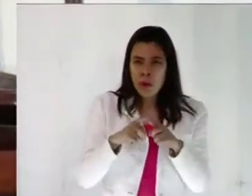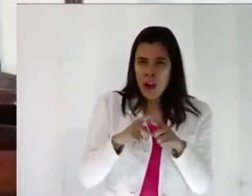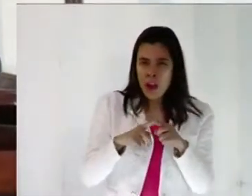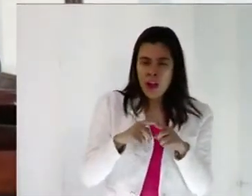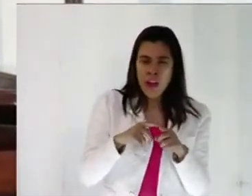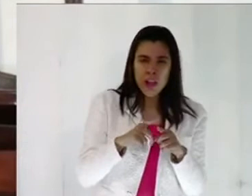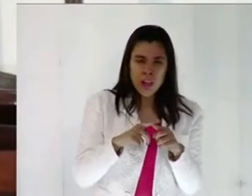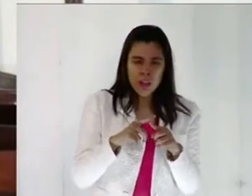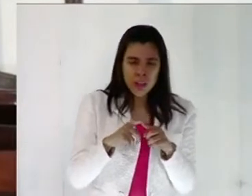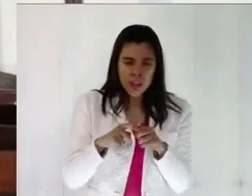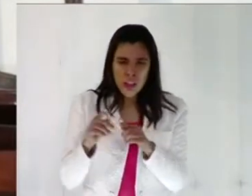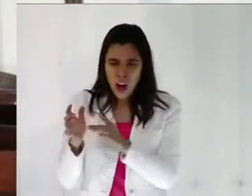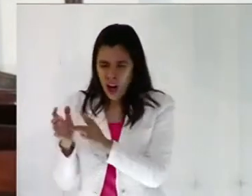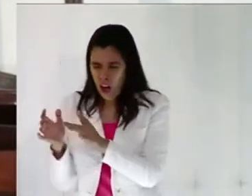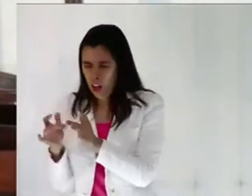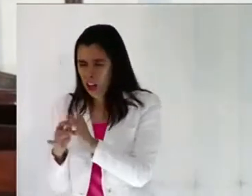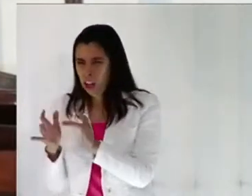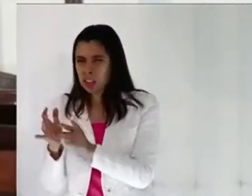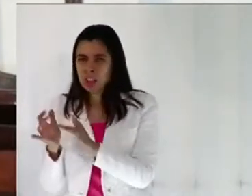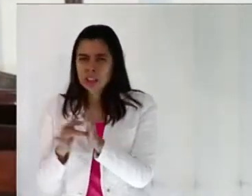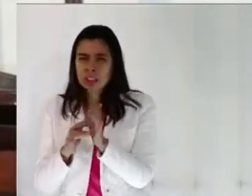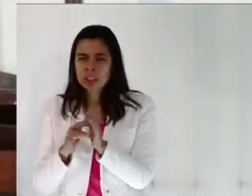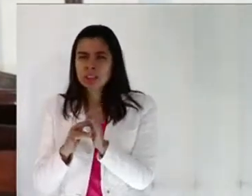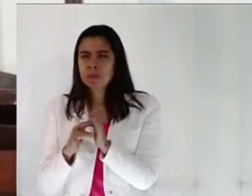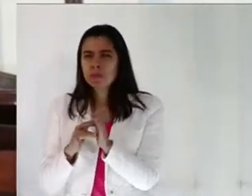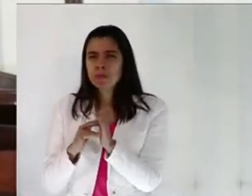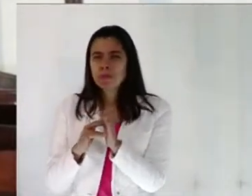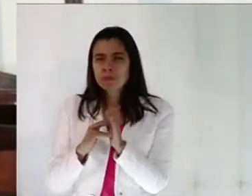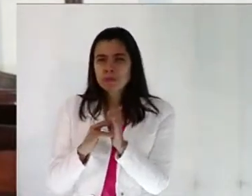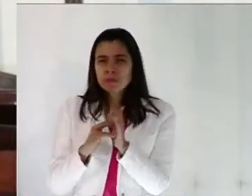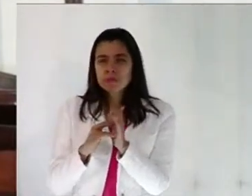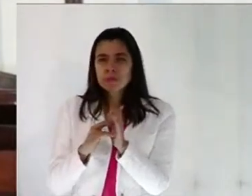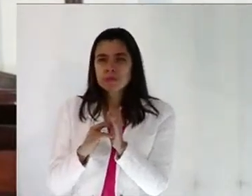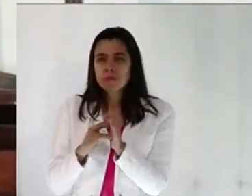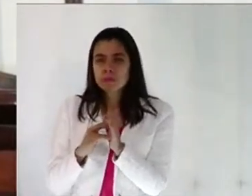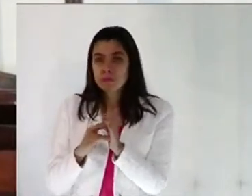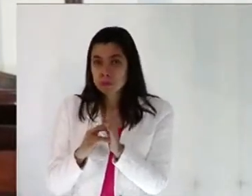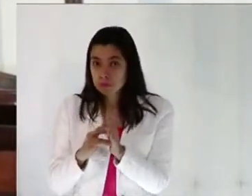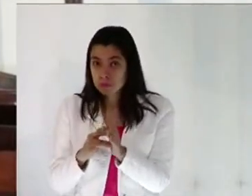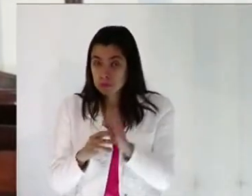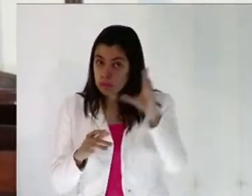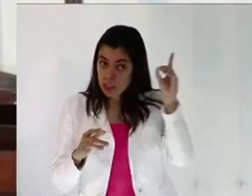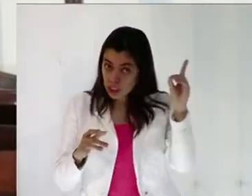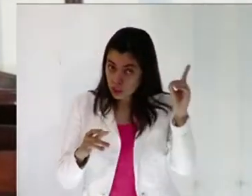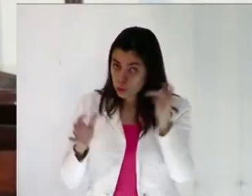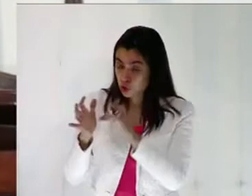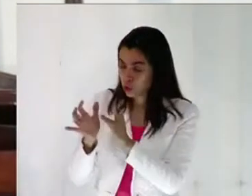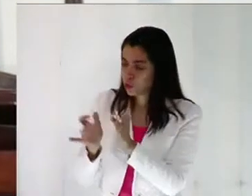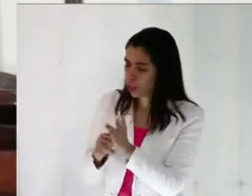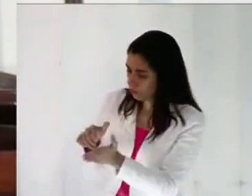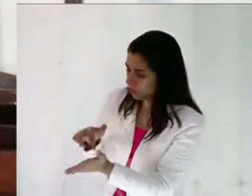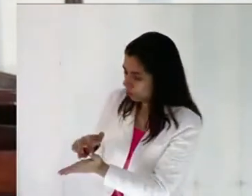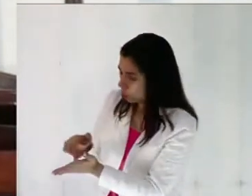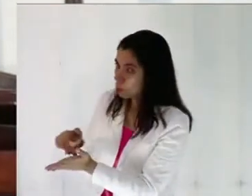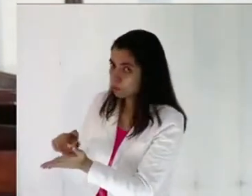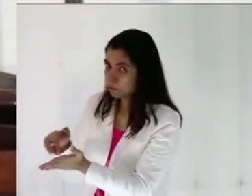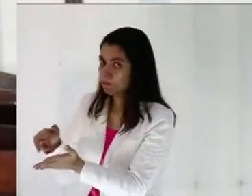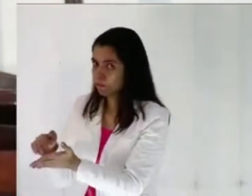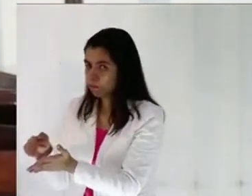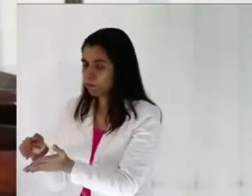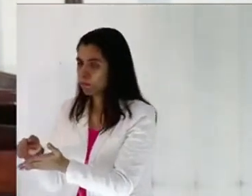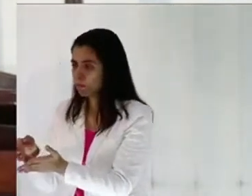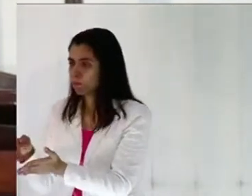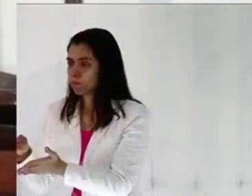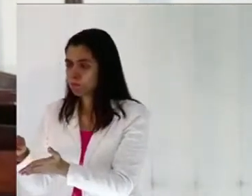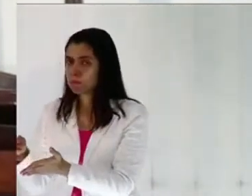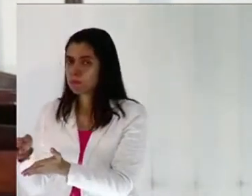nosso bendito Salvador Jesus, o Pai caminhava junto com seu Filho, Ambos estavam juntos durante todo